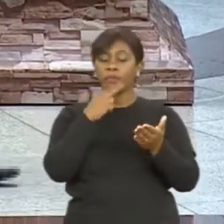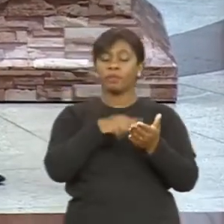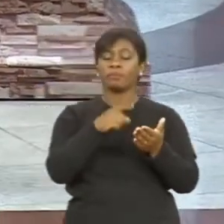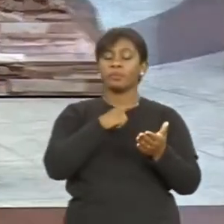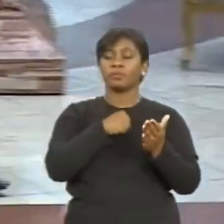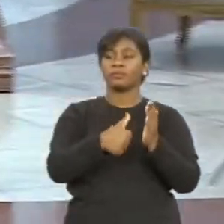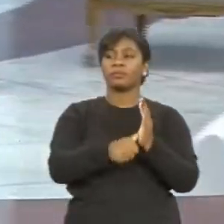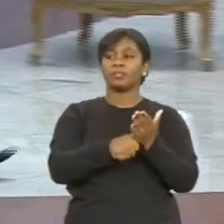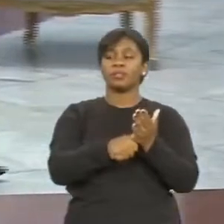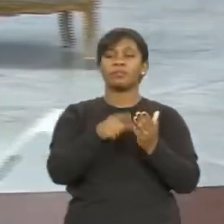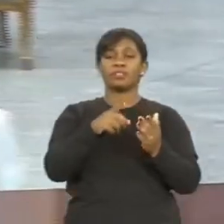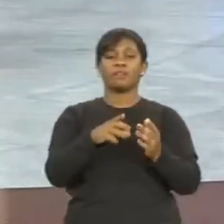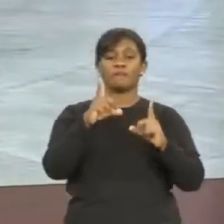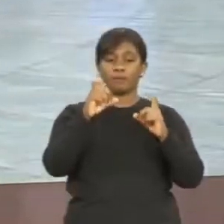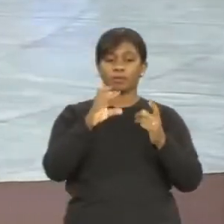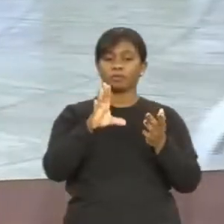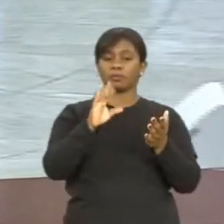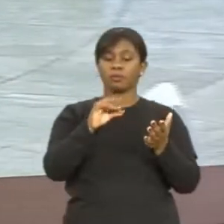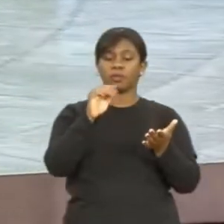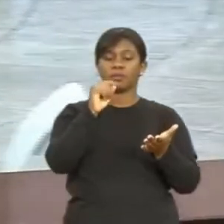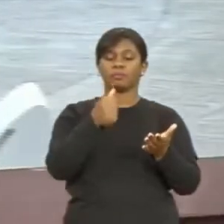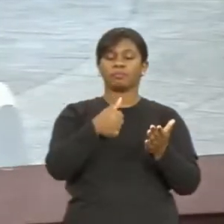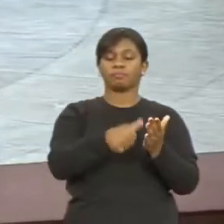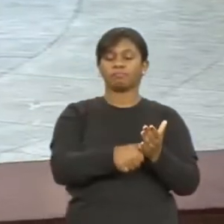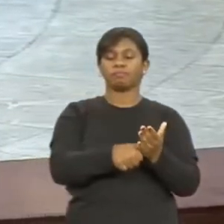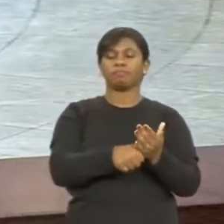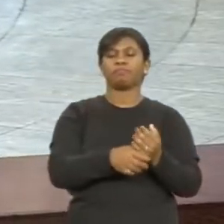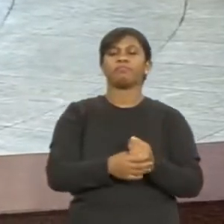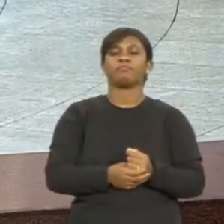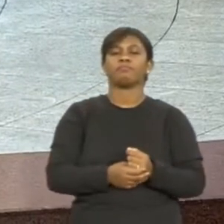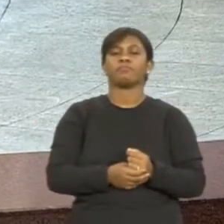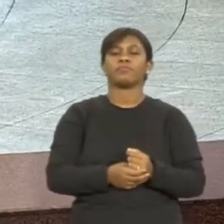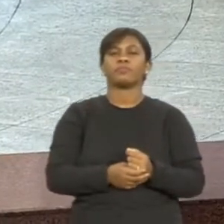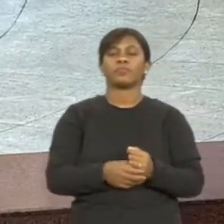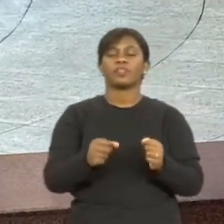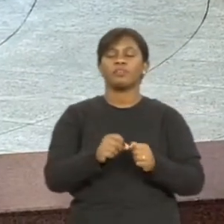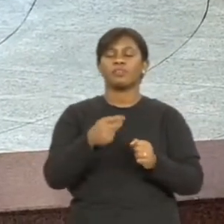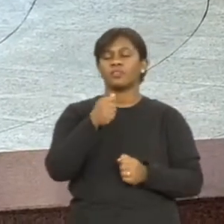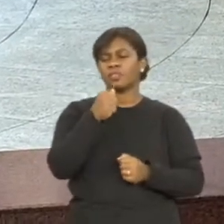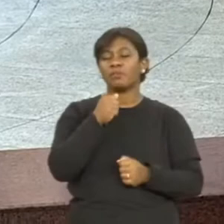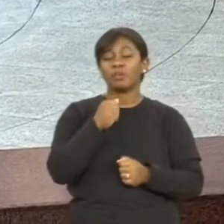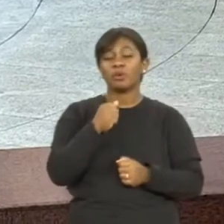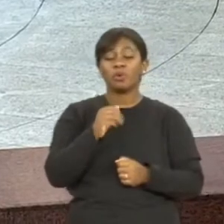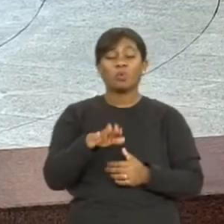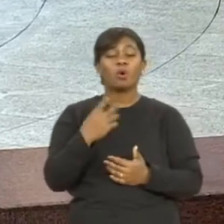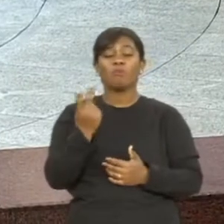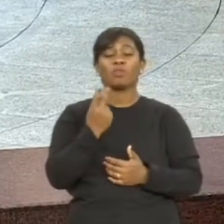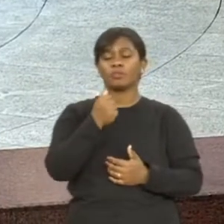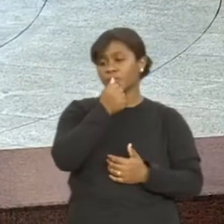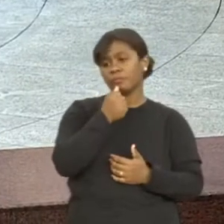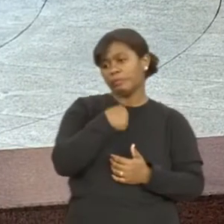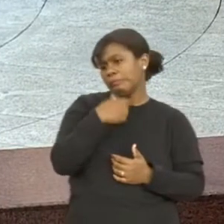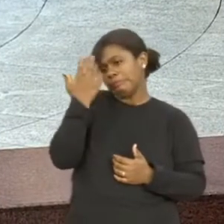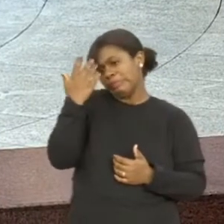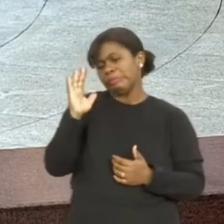sua foto, faça o seu pedido. E aqui dentro coloque o seu sacrifício. Quanto é, bispo? Não sei. Não